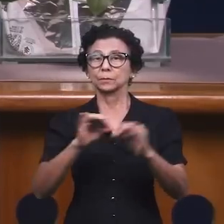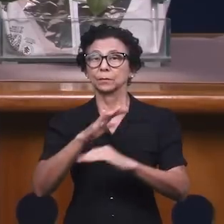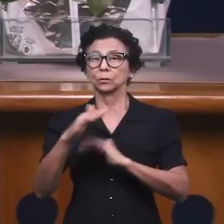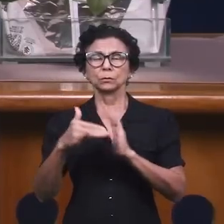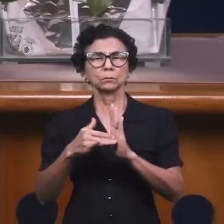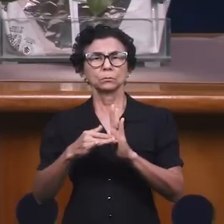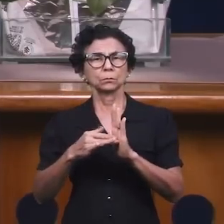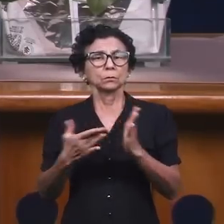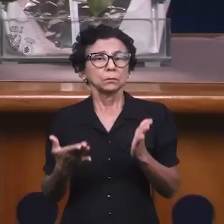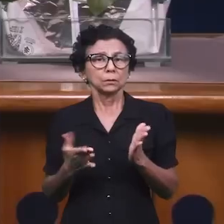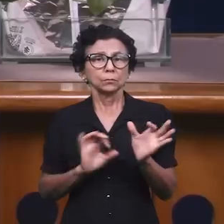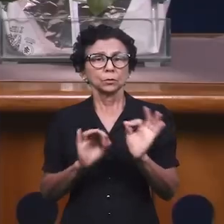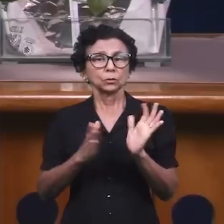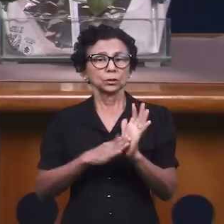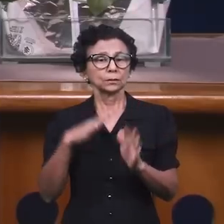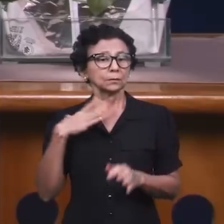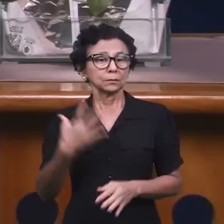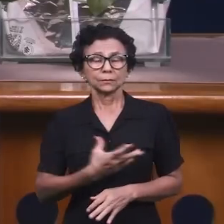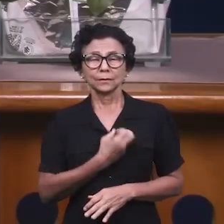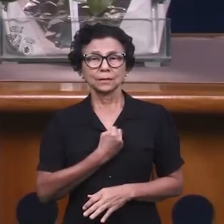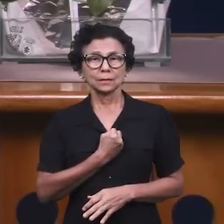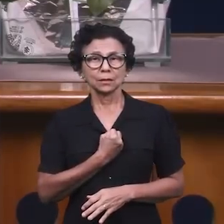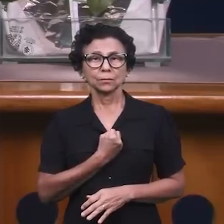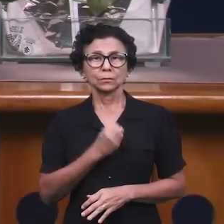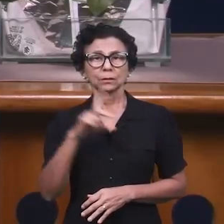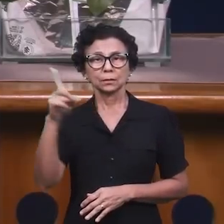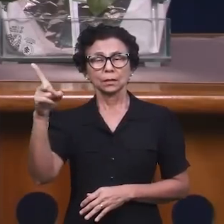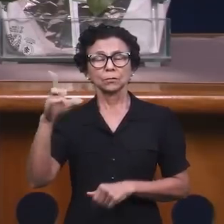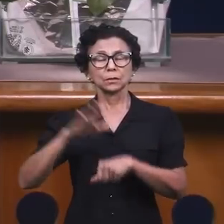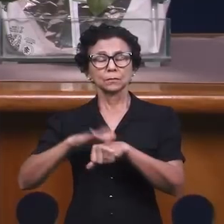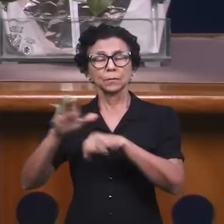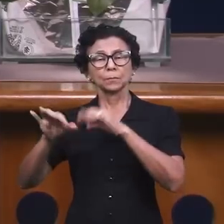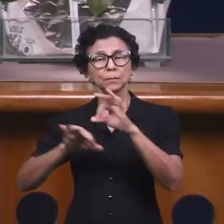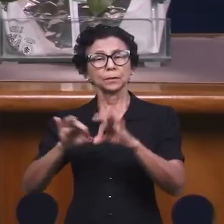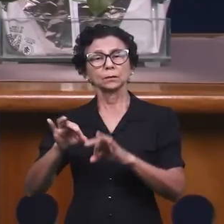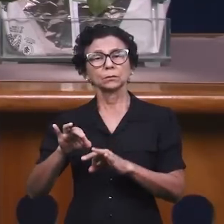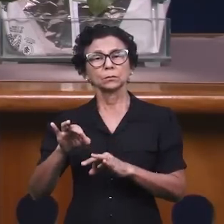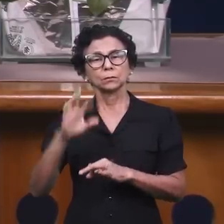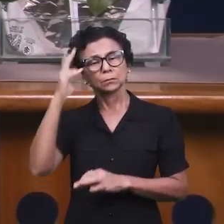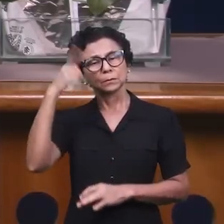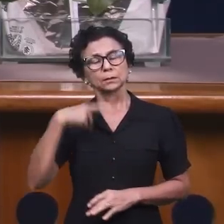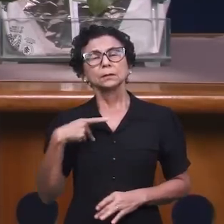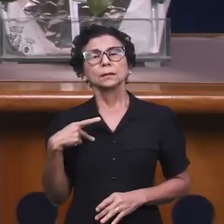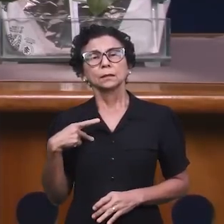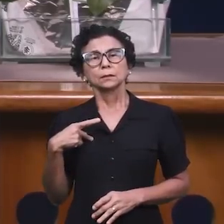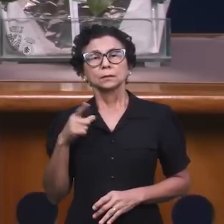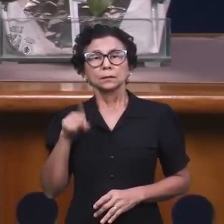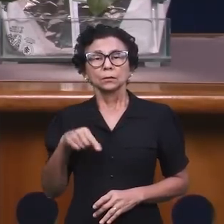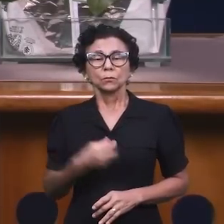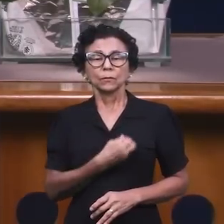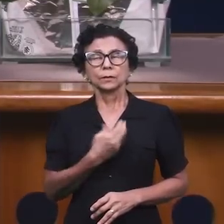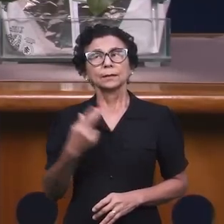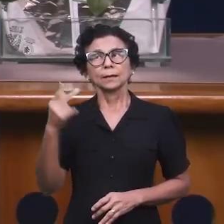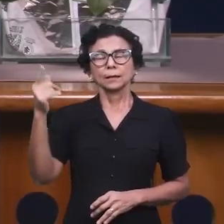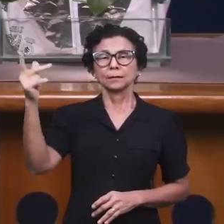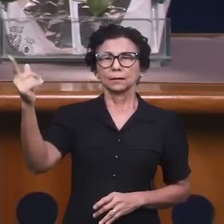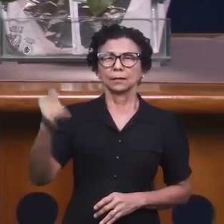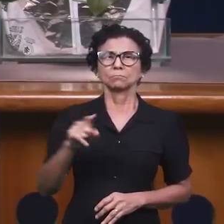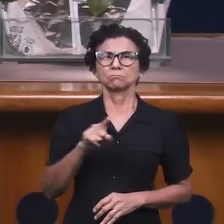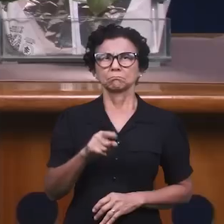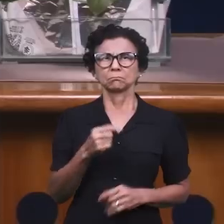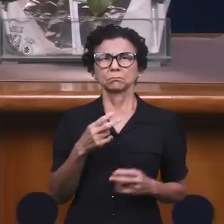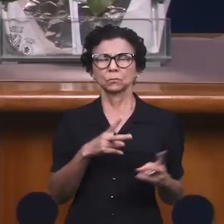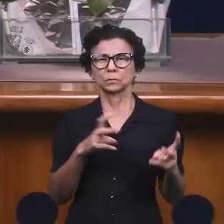redenção, é a redenção, é uma vida eterna. E se nós observarmos aqui, desde a década de